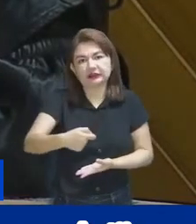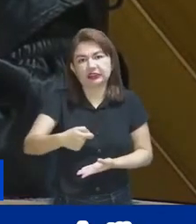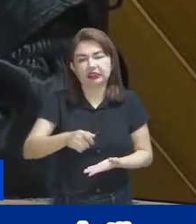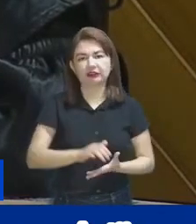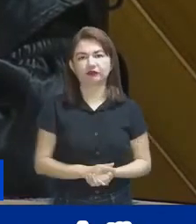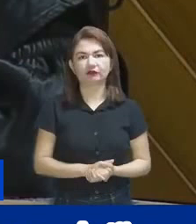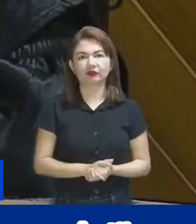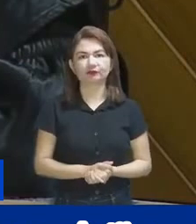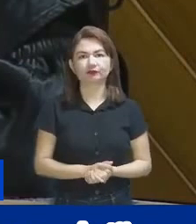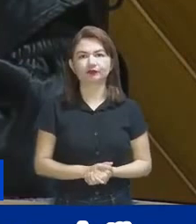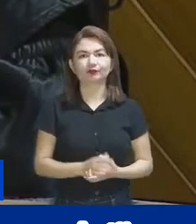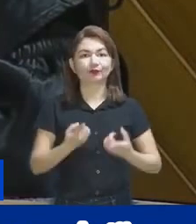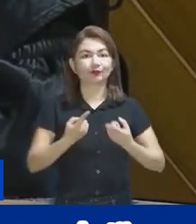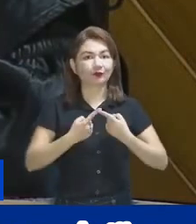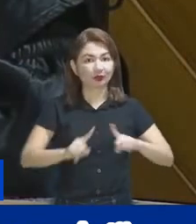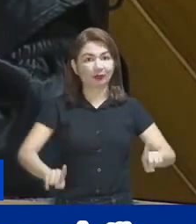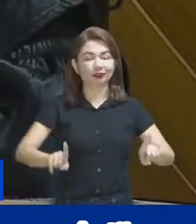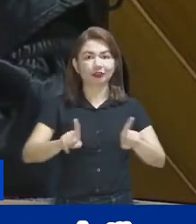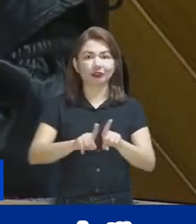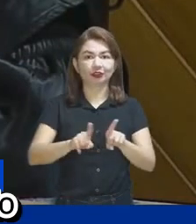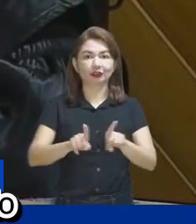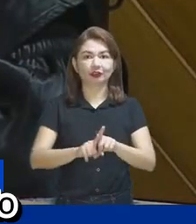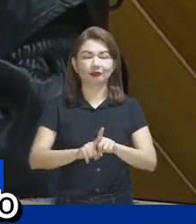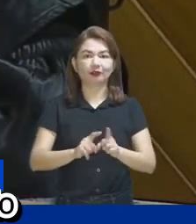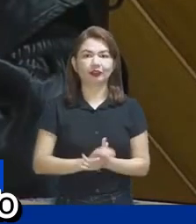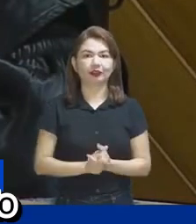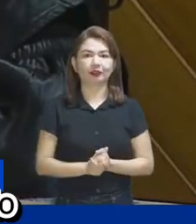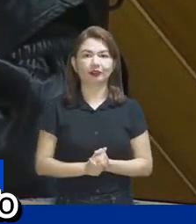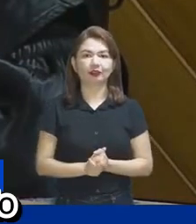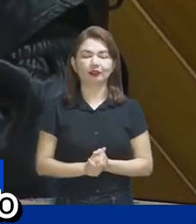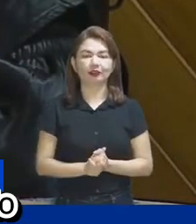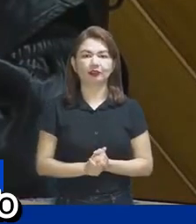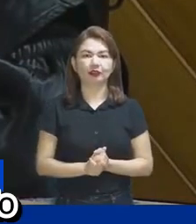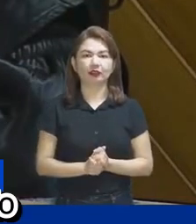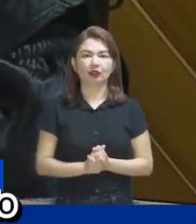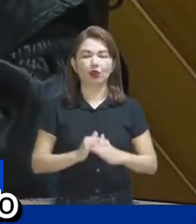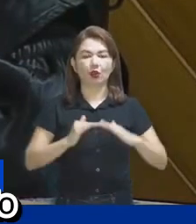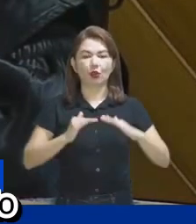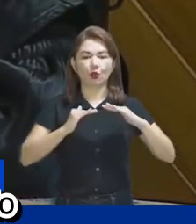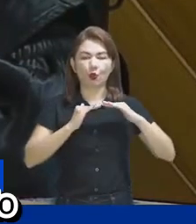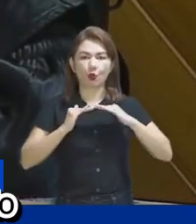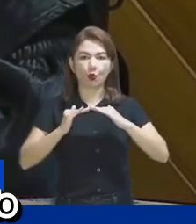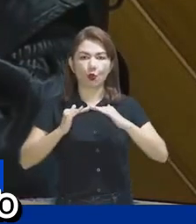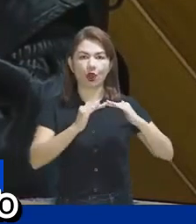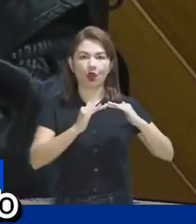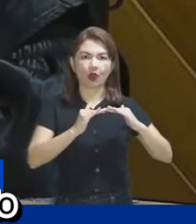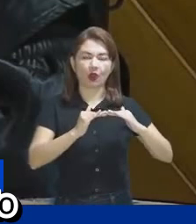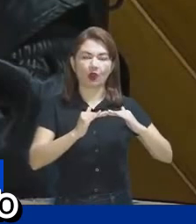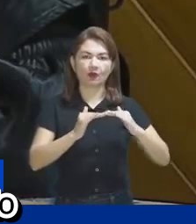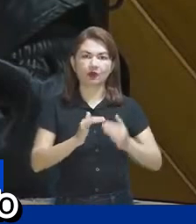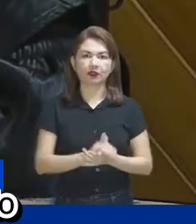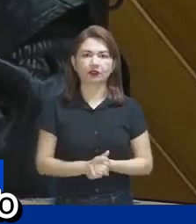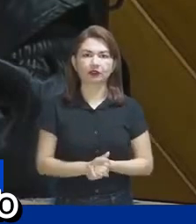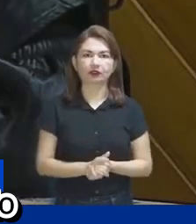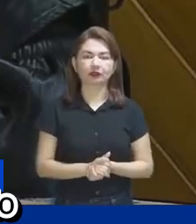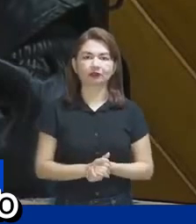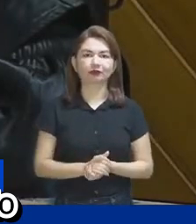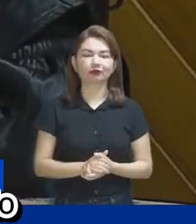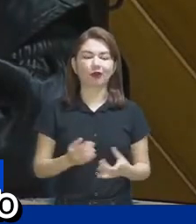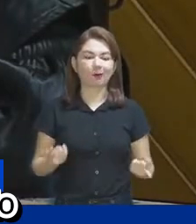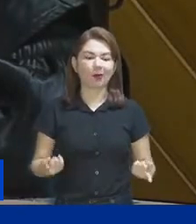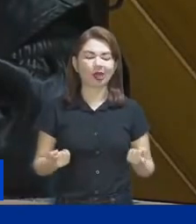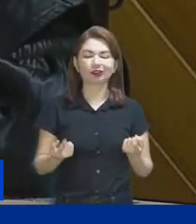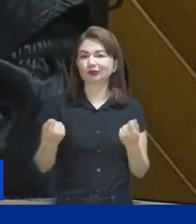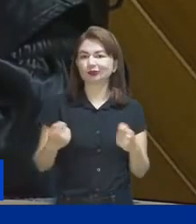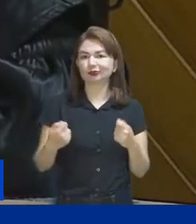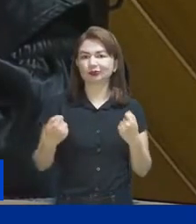parecer, sobreveio imediatamente o acórdão, ora embargado, sem que lhe fosse oportunizado o exercício de contraditório e ampla